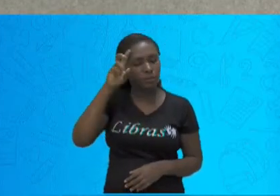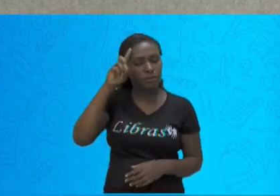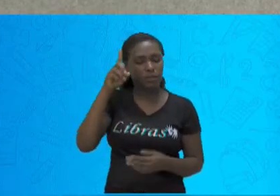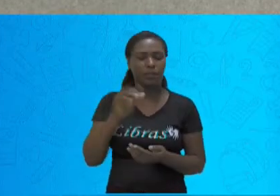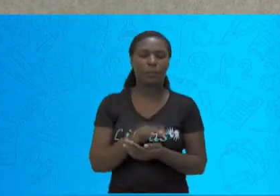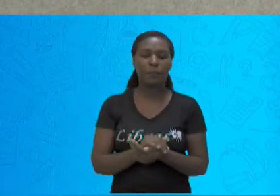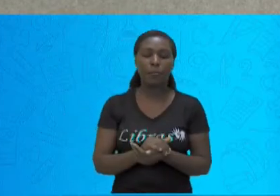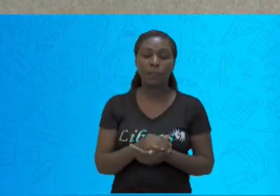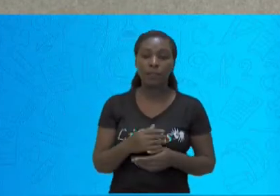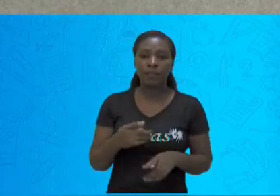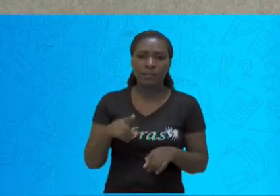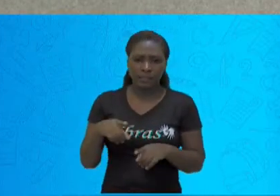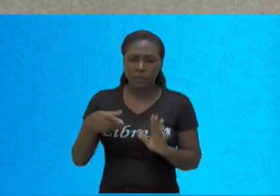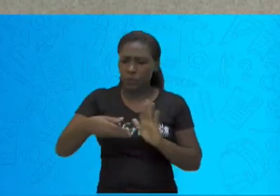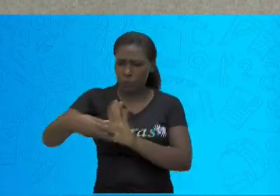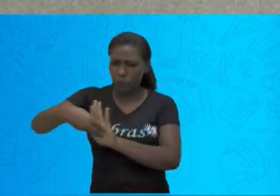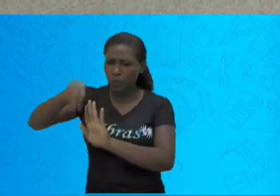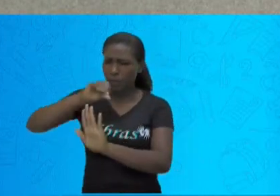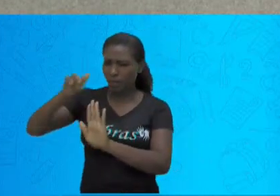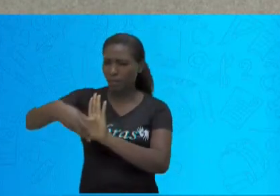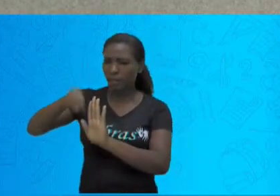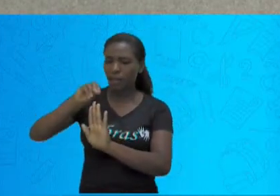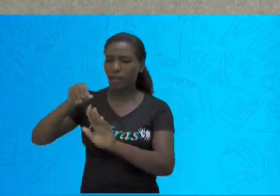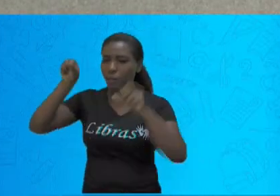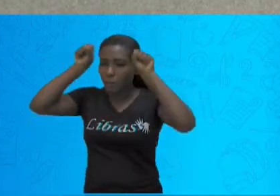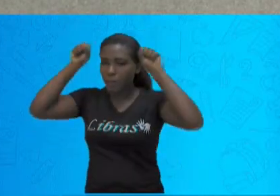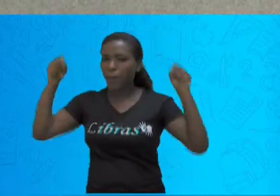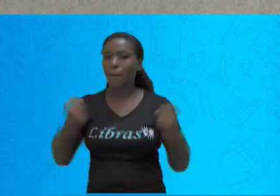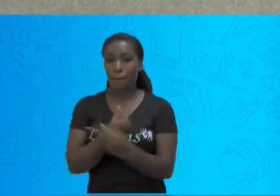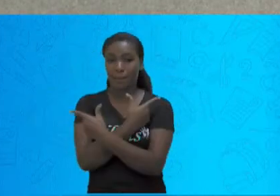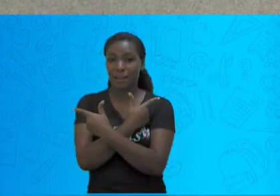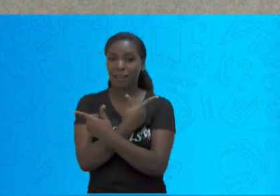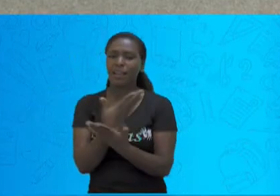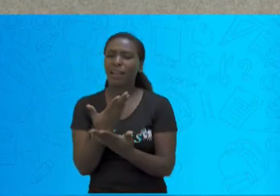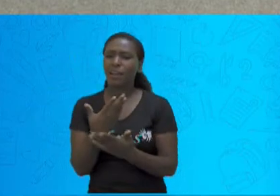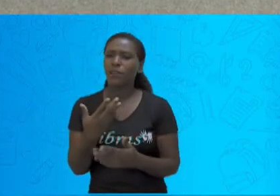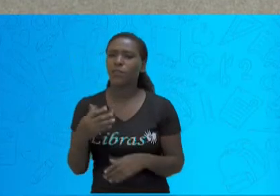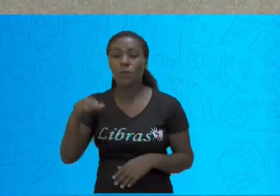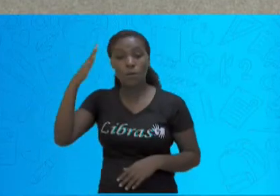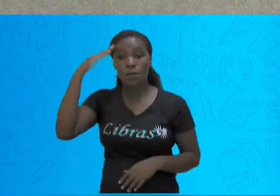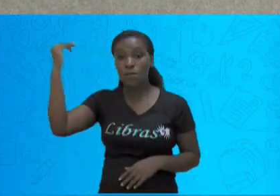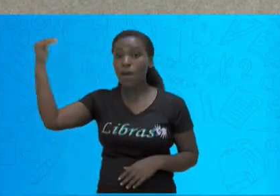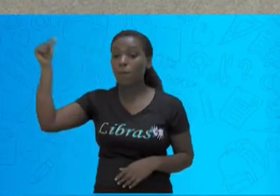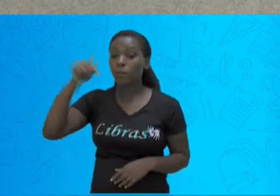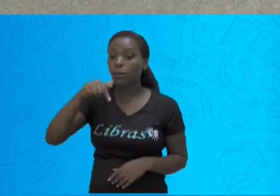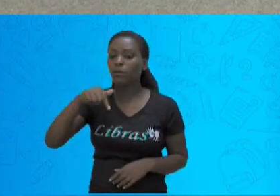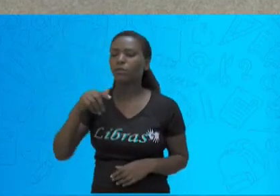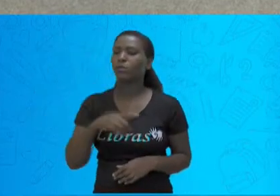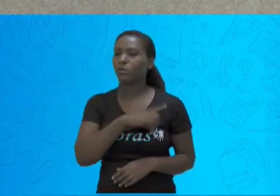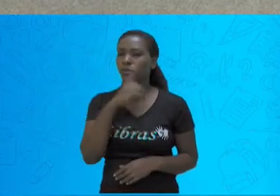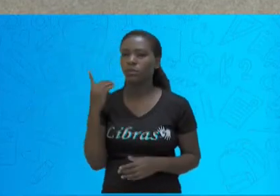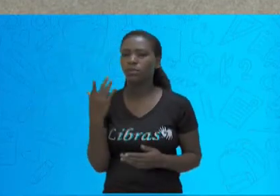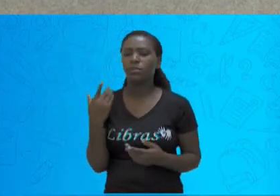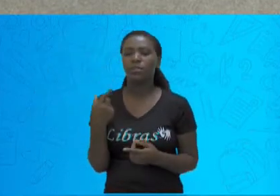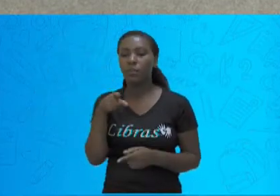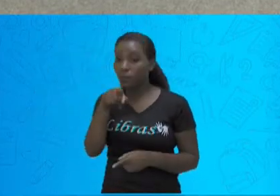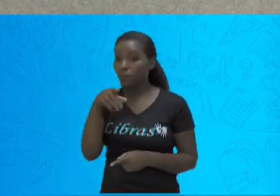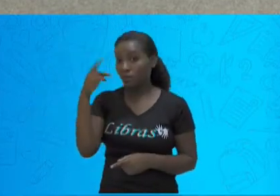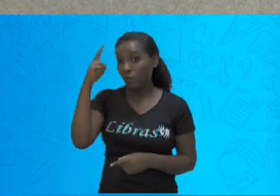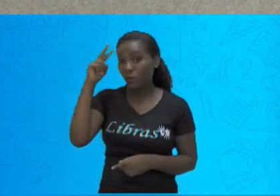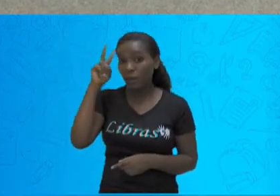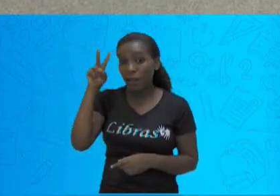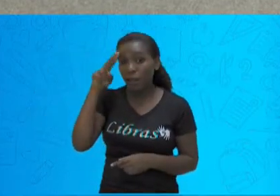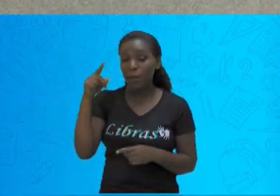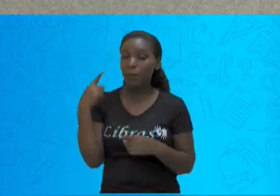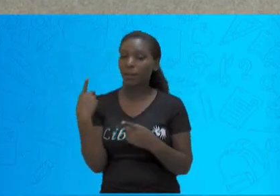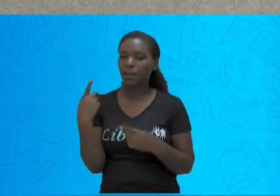popularizado na nossa sociedade, nos nossos dias, e vocês vão lembrar disso, no finalzinho do ano